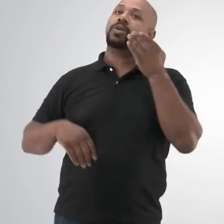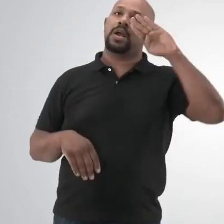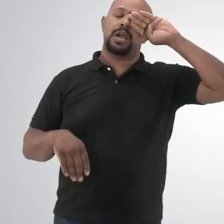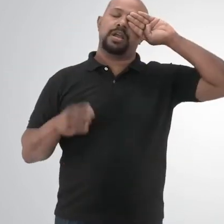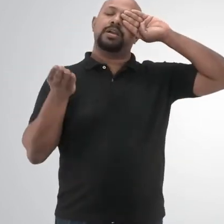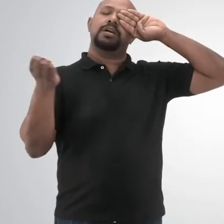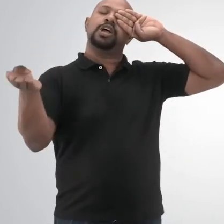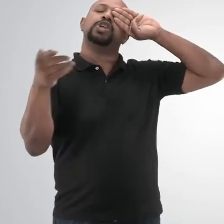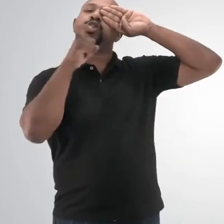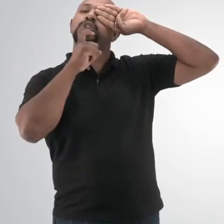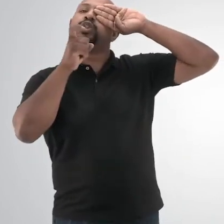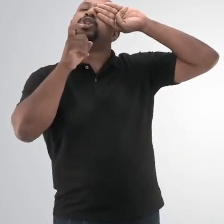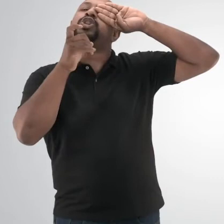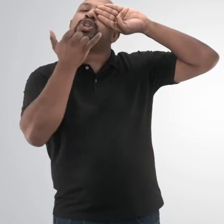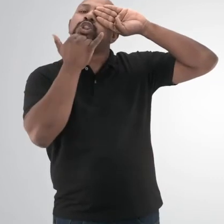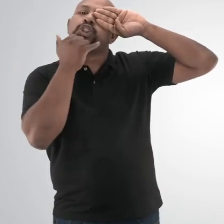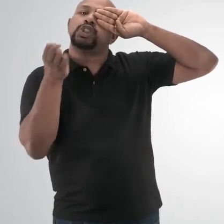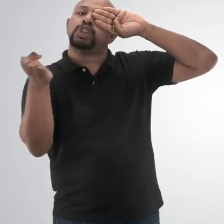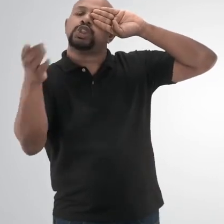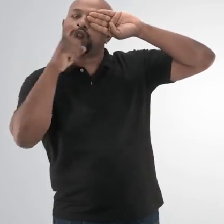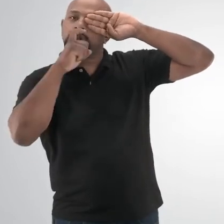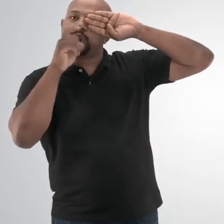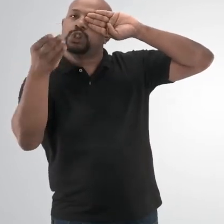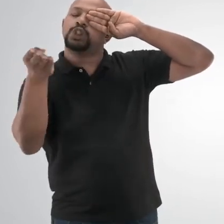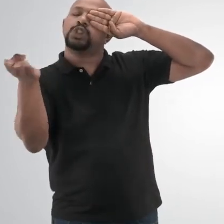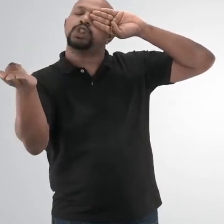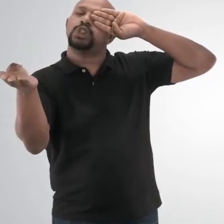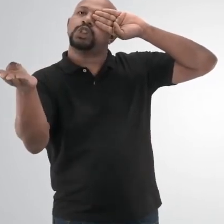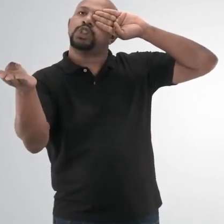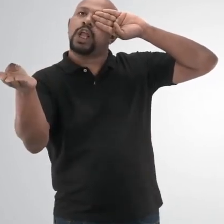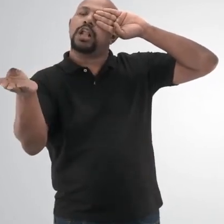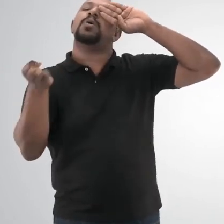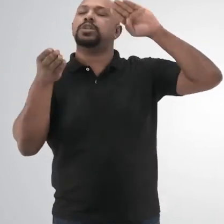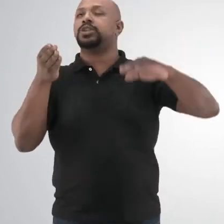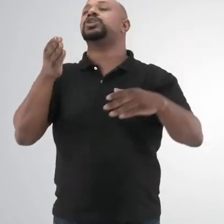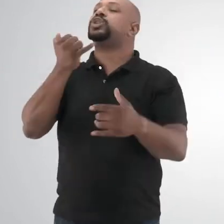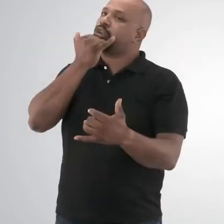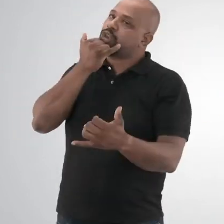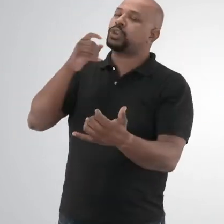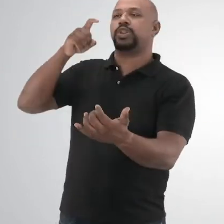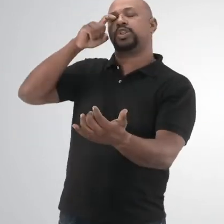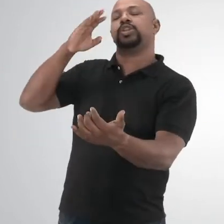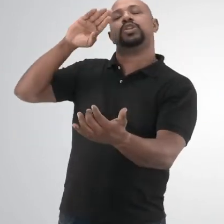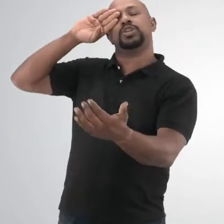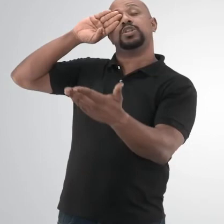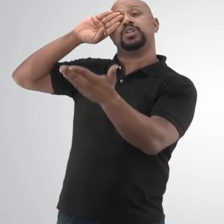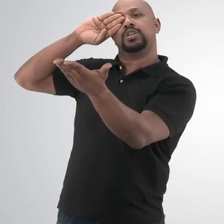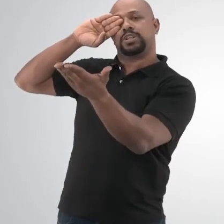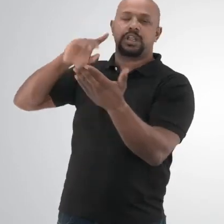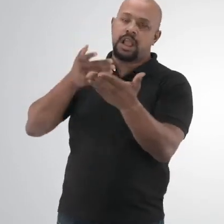esse processo de passar no, em um olho, você deixa a outra gelando, porque você vai observar que quando